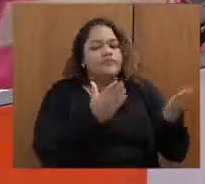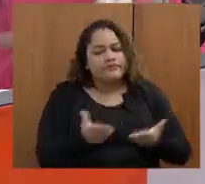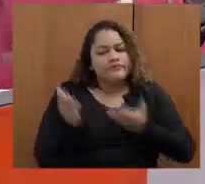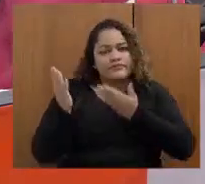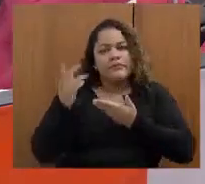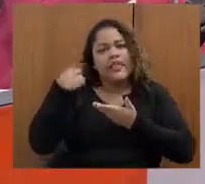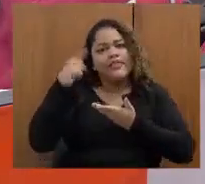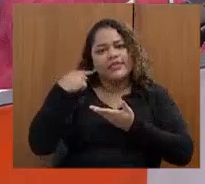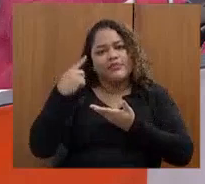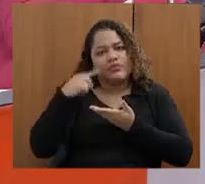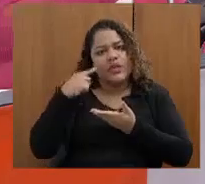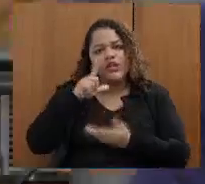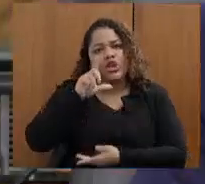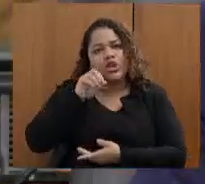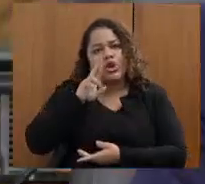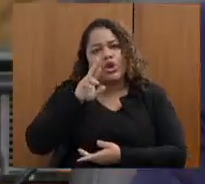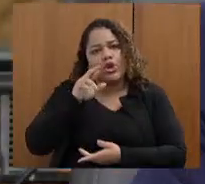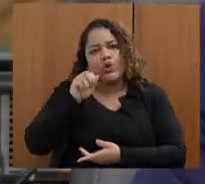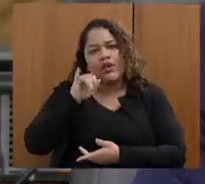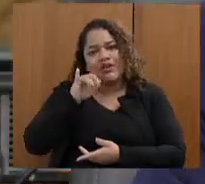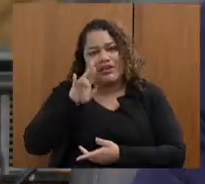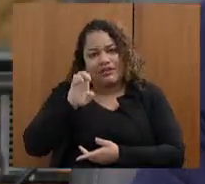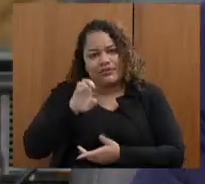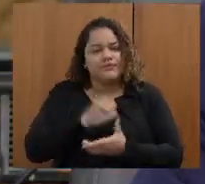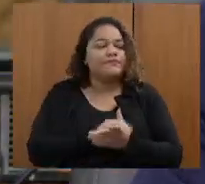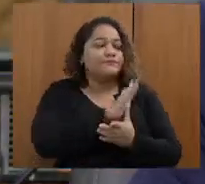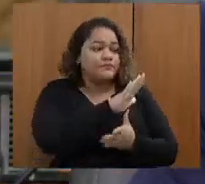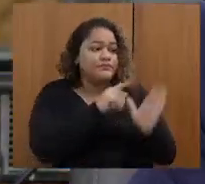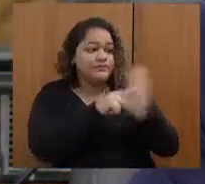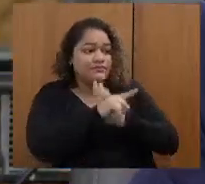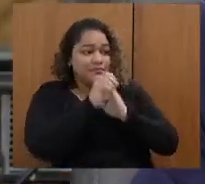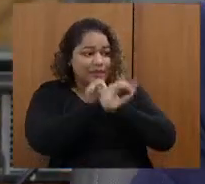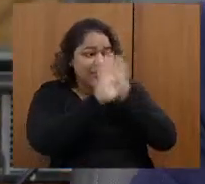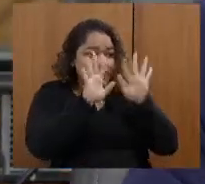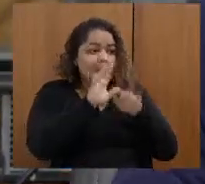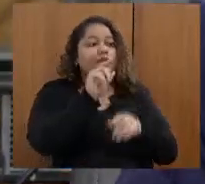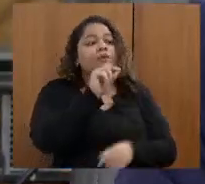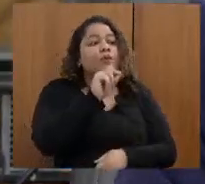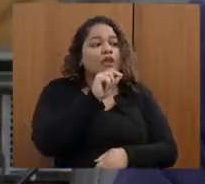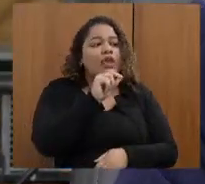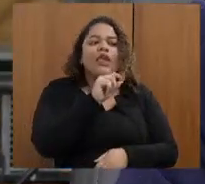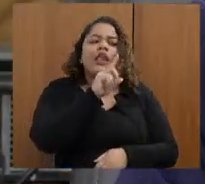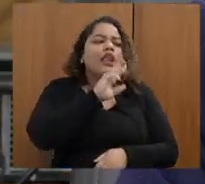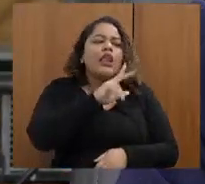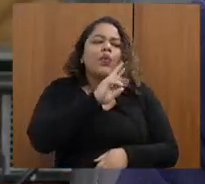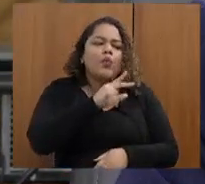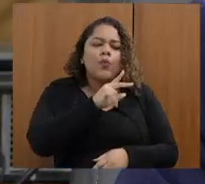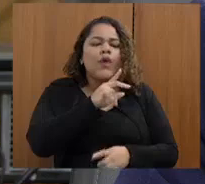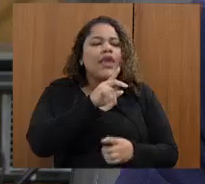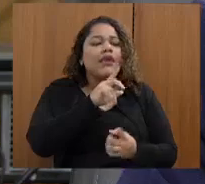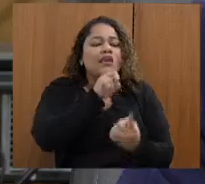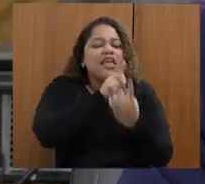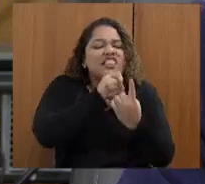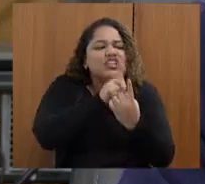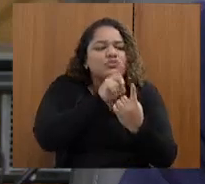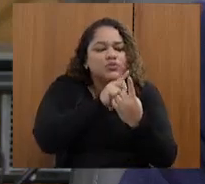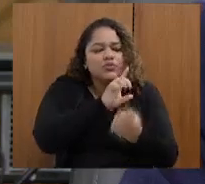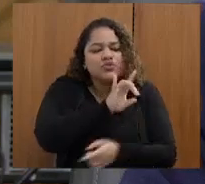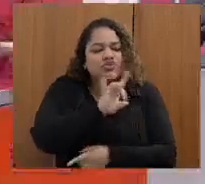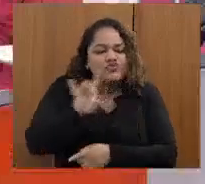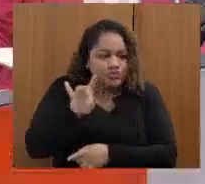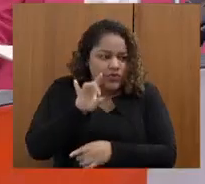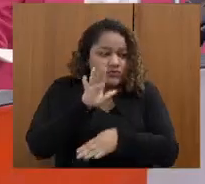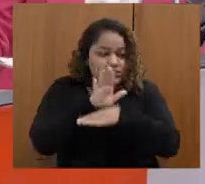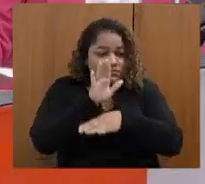é secretário preciso deixar claro que eu não perguntei sobre atendimento individual dos psicólogos e assistentes